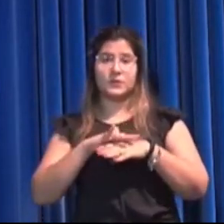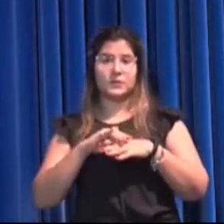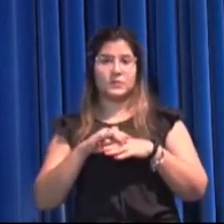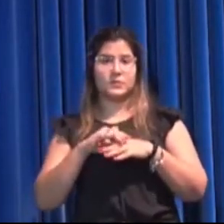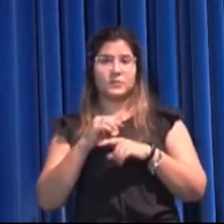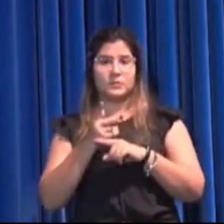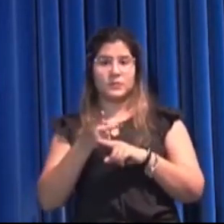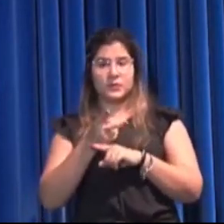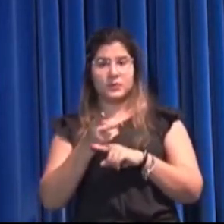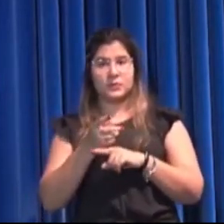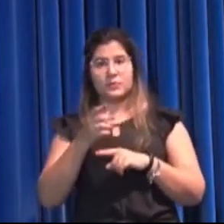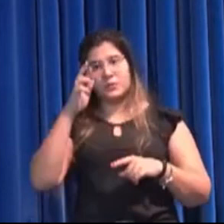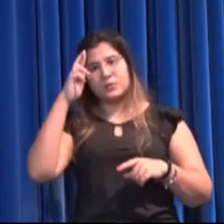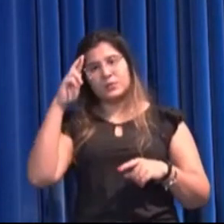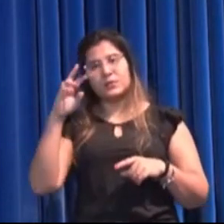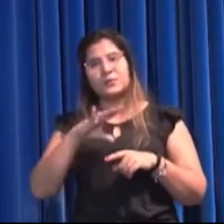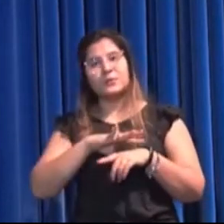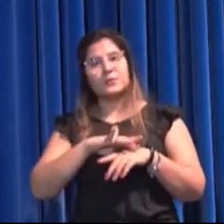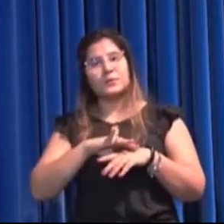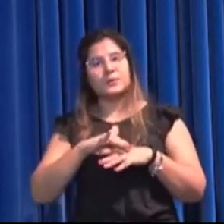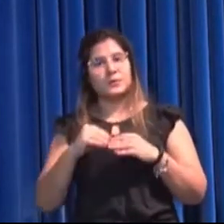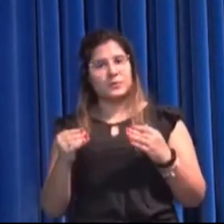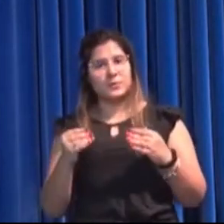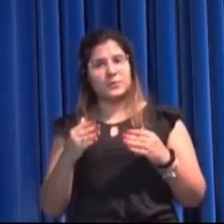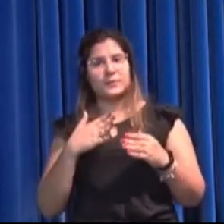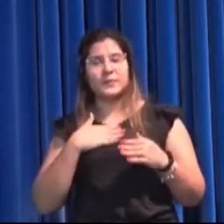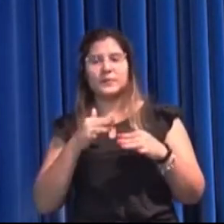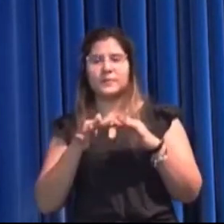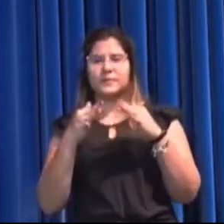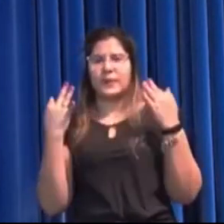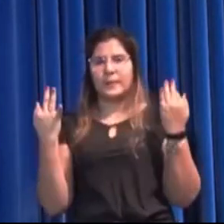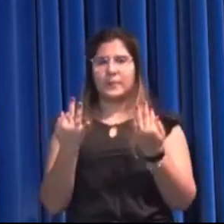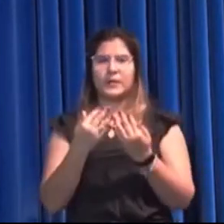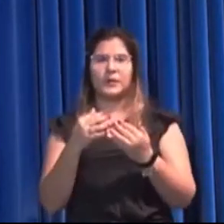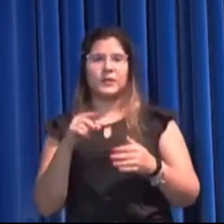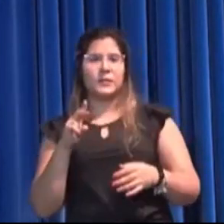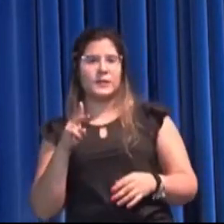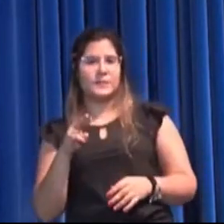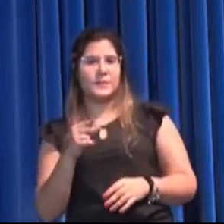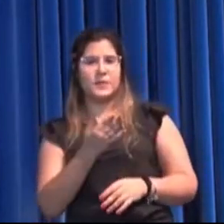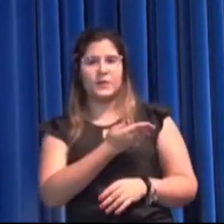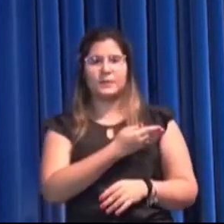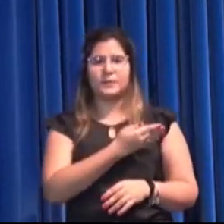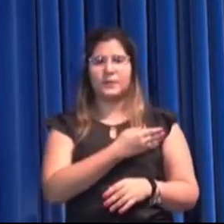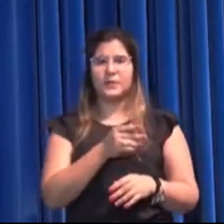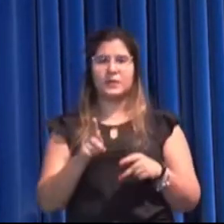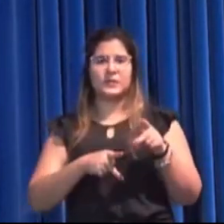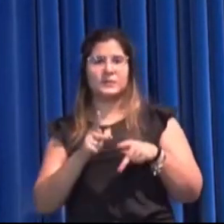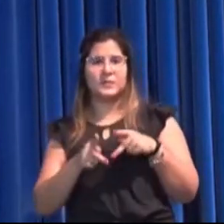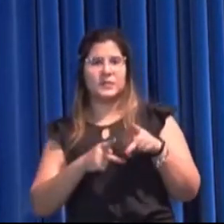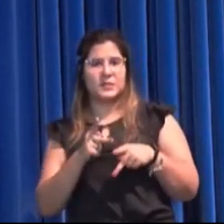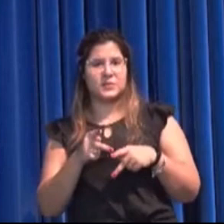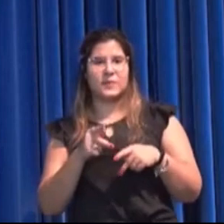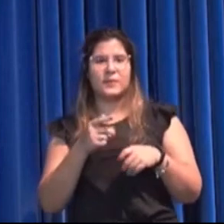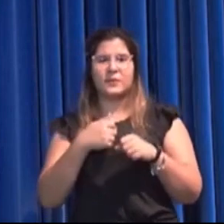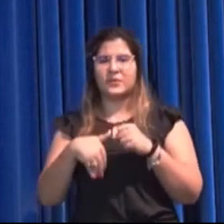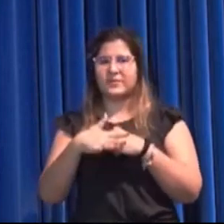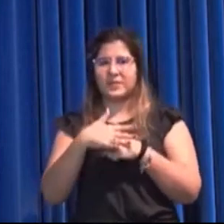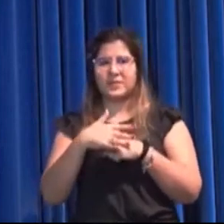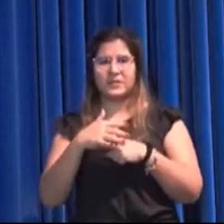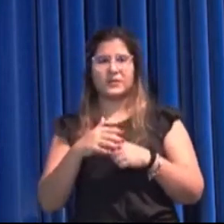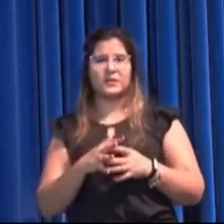Senhor, cura a minha família, cura o meu amigo, cura o meu irmão, cura as pessoas que estão